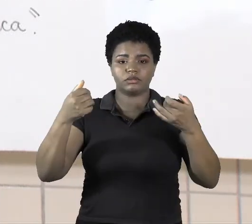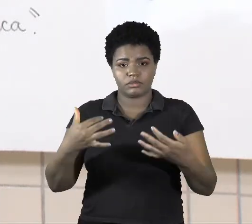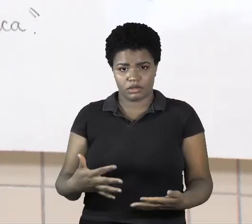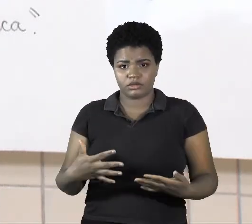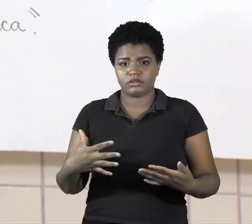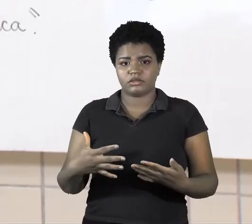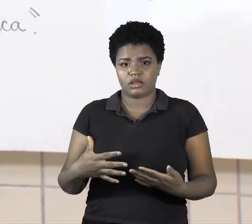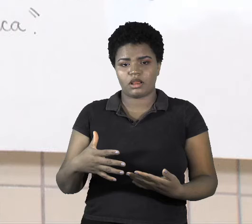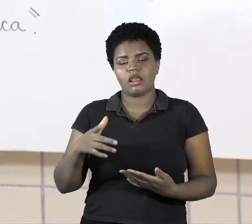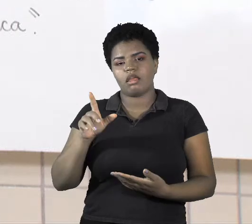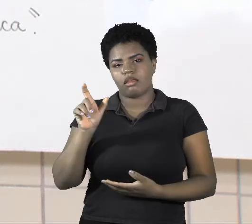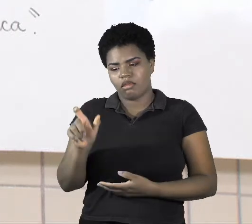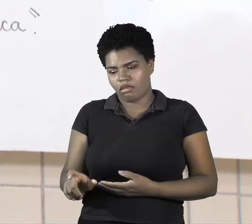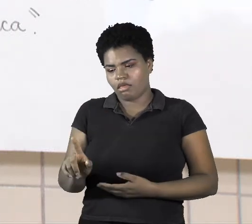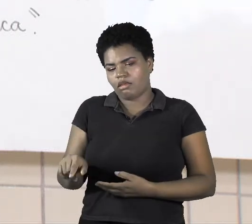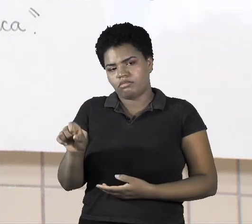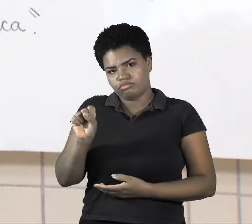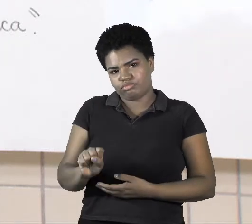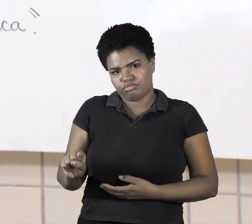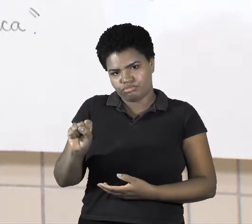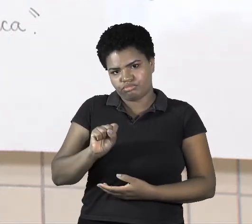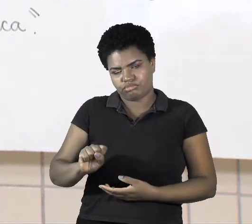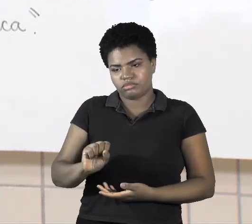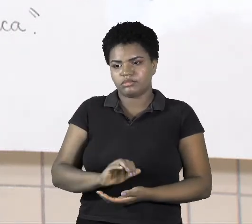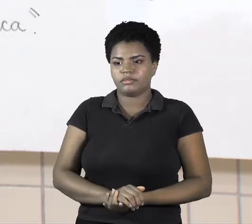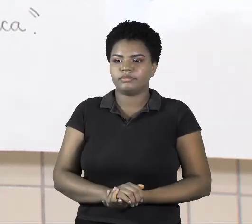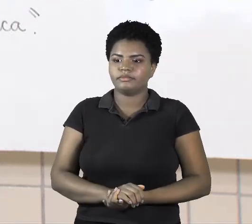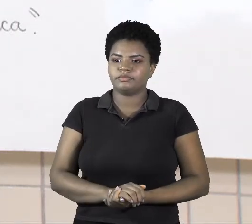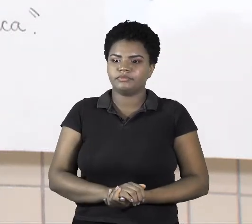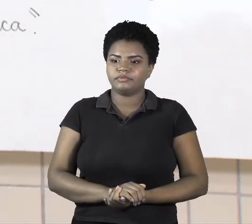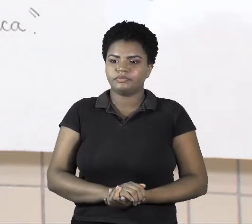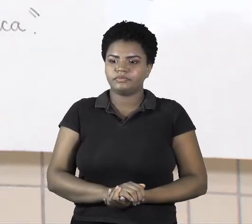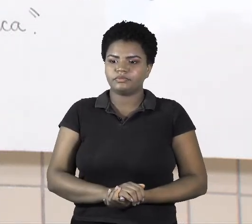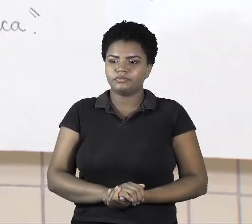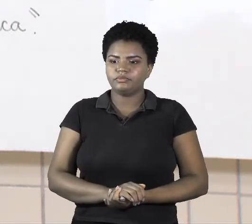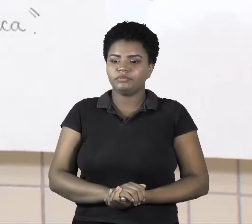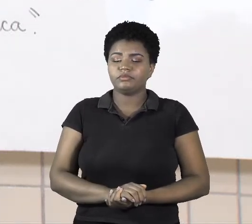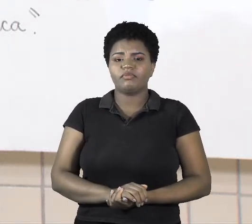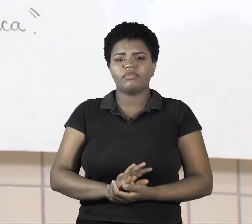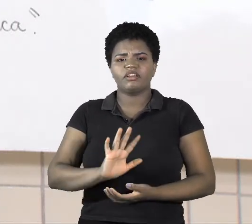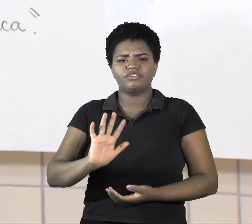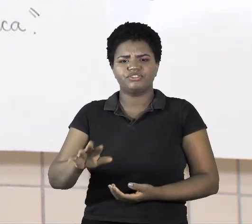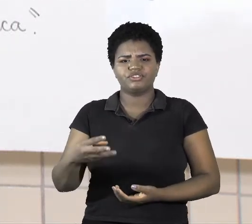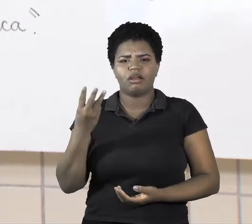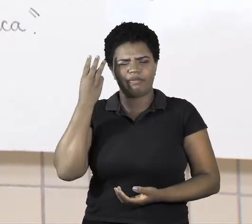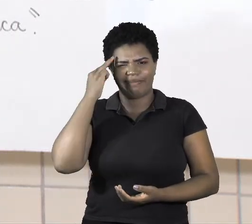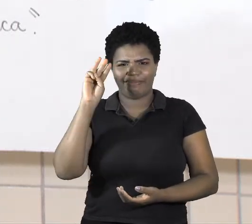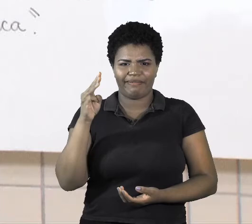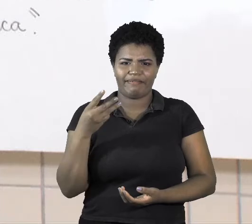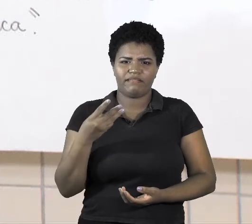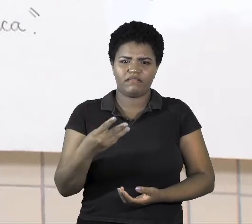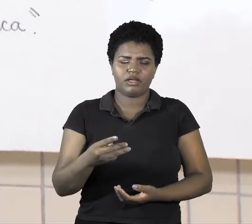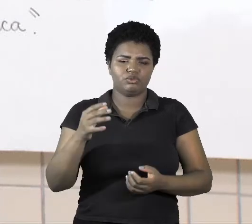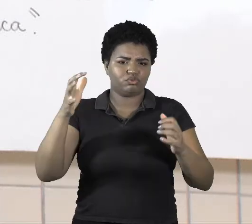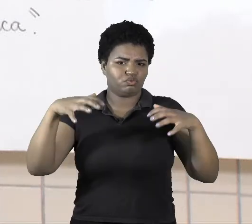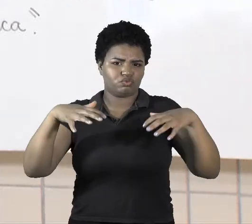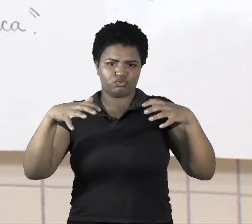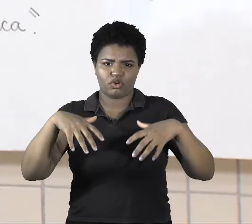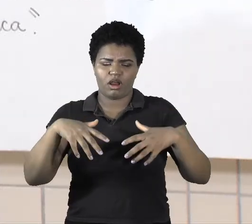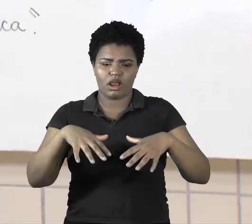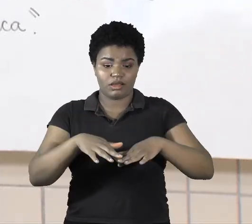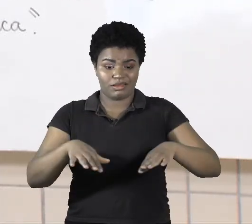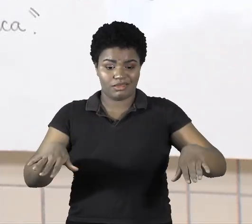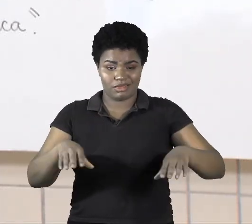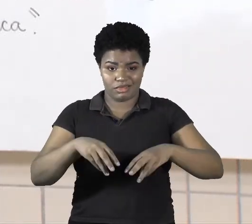é solteiro. E a última, já faz 3 dias que não chove e a terra deve estar muito